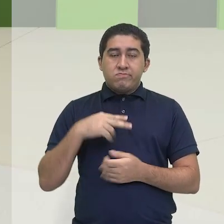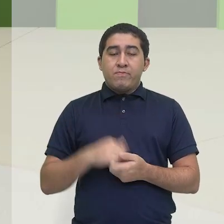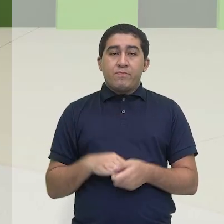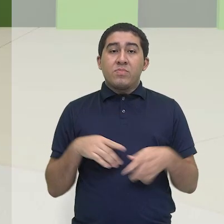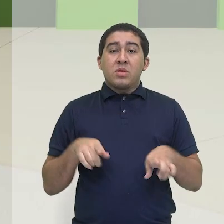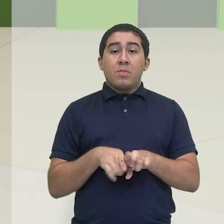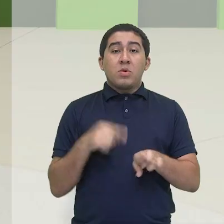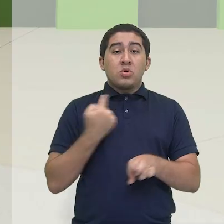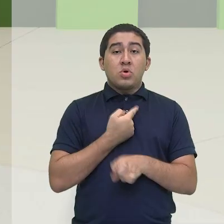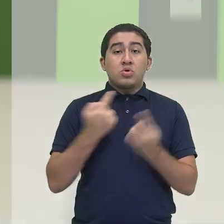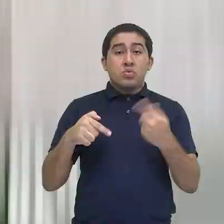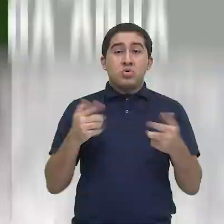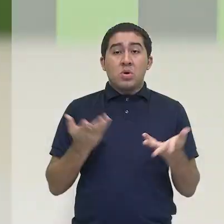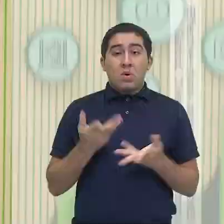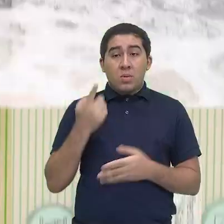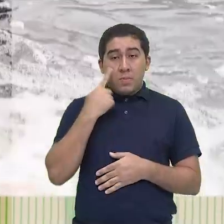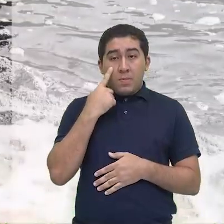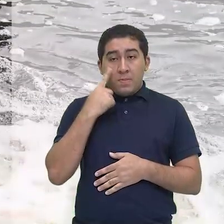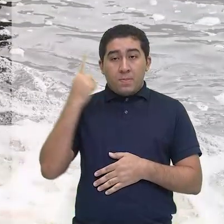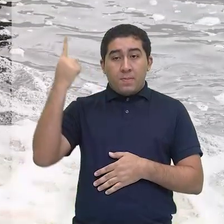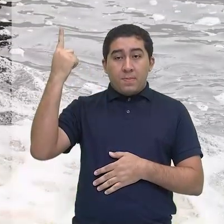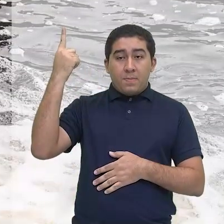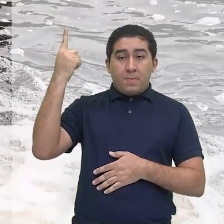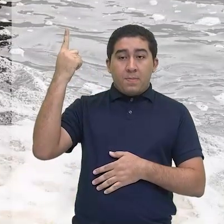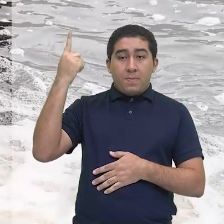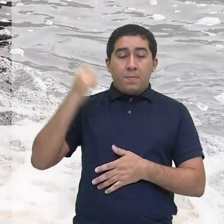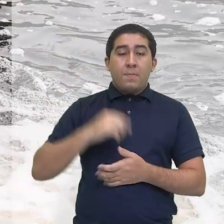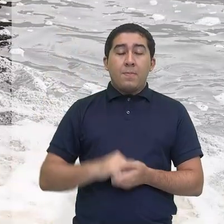falar um pouquinho dessa poluição.